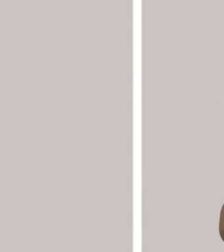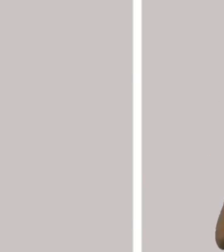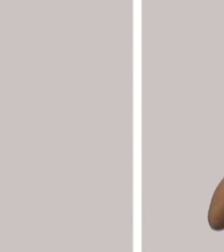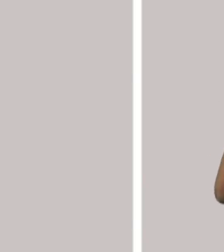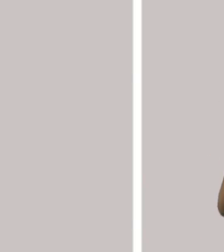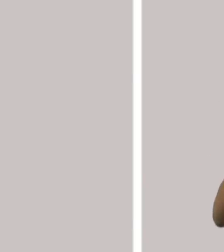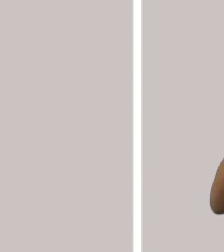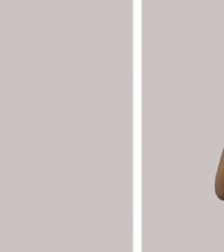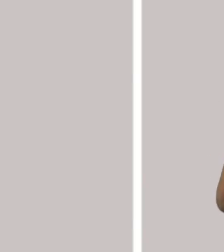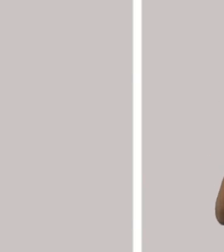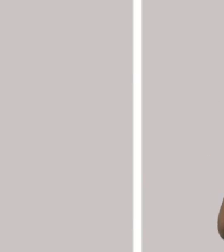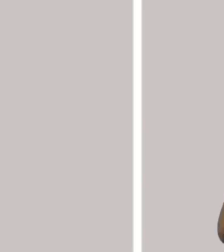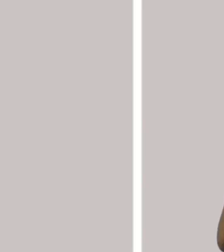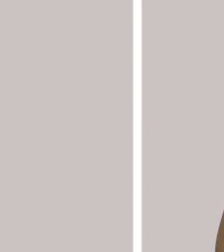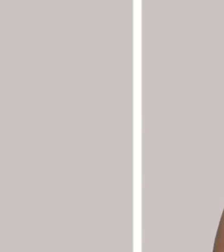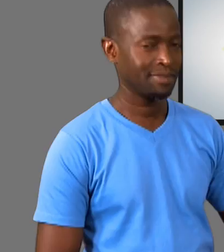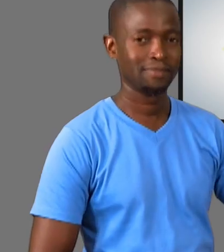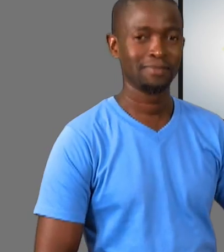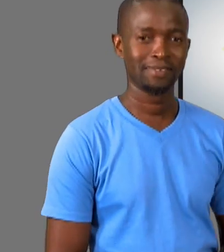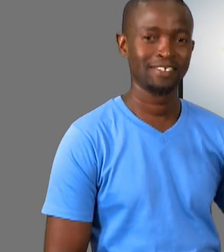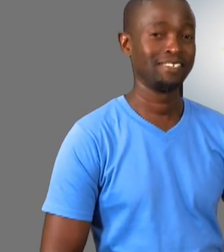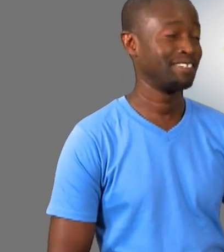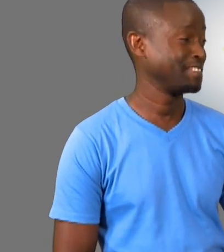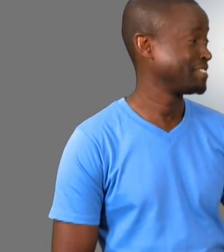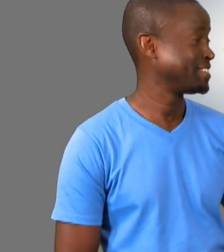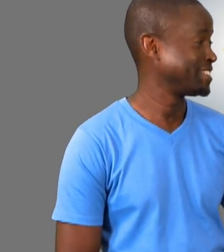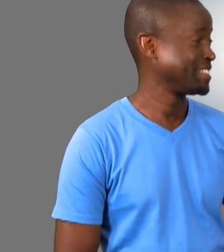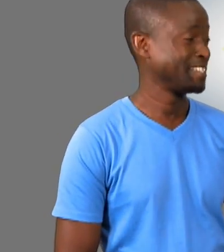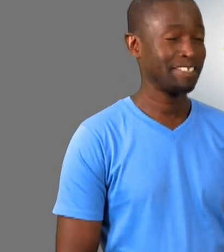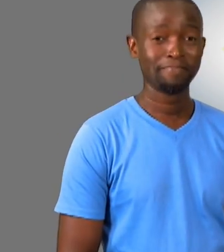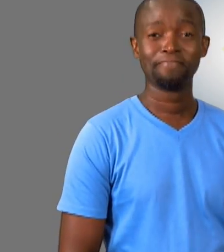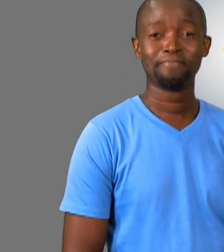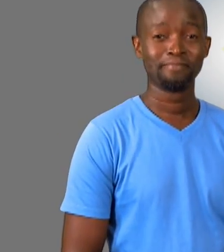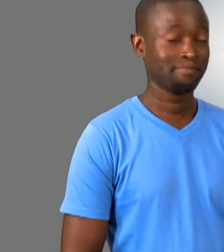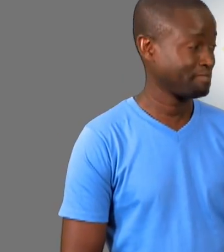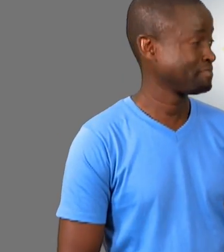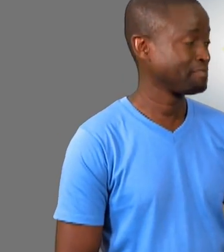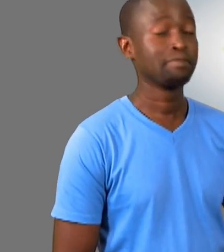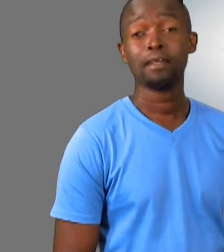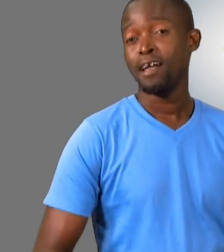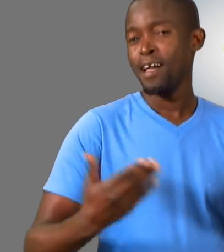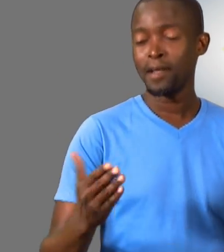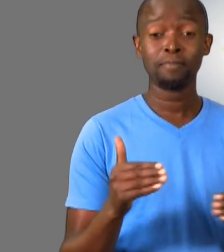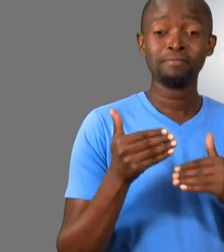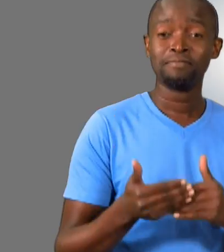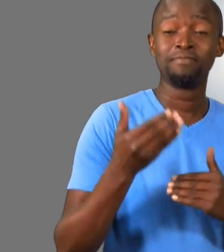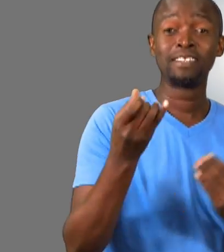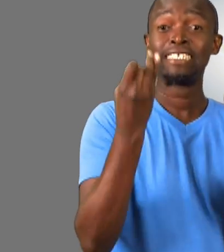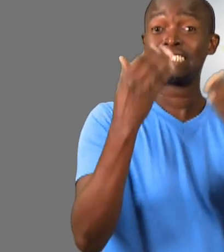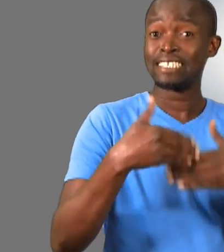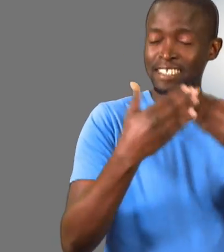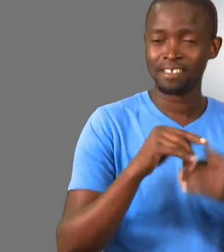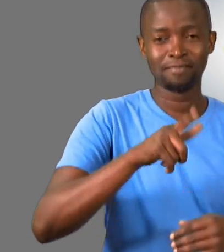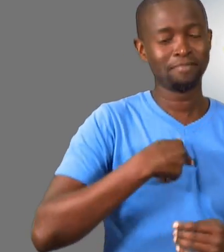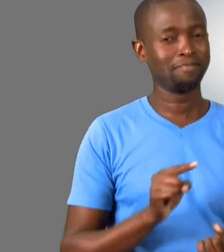Tchauzinho. Até o próximo programa. A dica é a mesma de sempre. Pratique. Daqui a sete